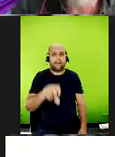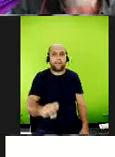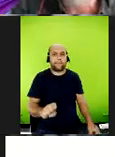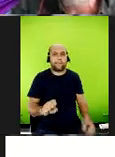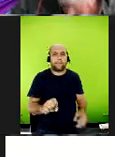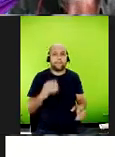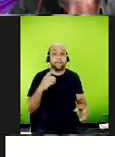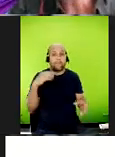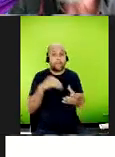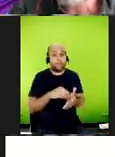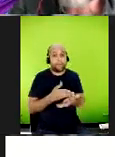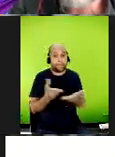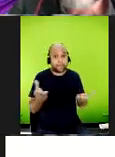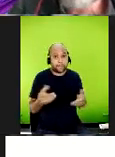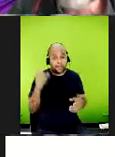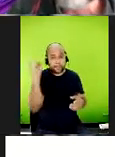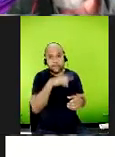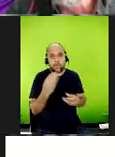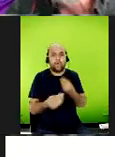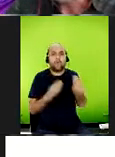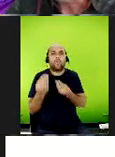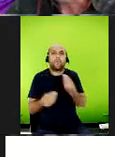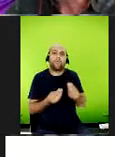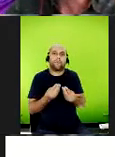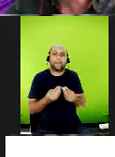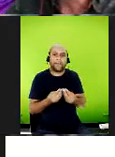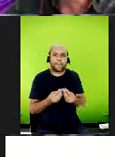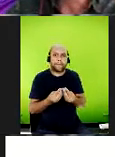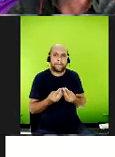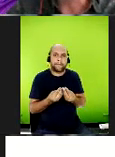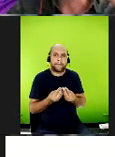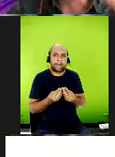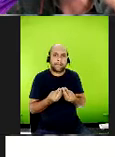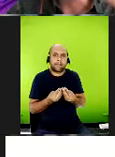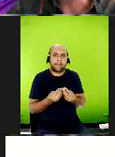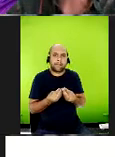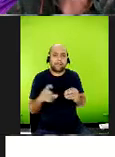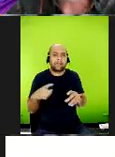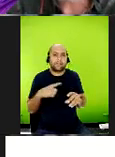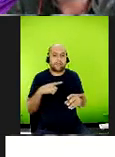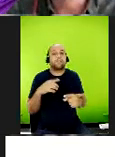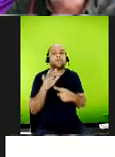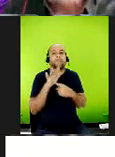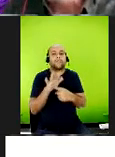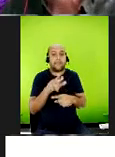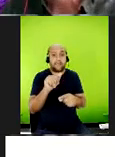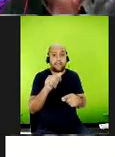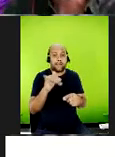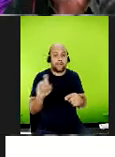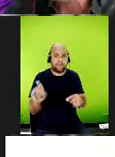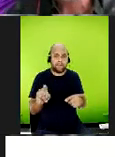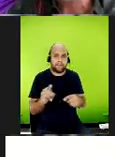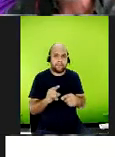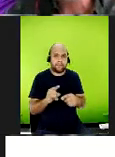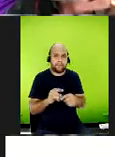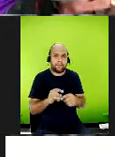você você tá dificuldade mas que você faz para sair um pouco disso você tem que trazer essa reação inconsciente de ar eu